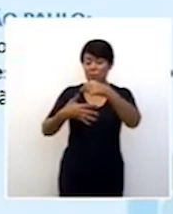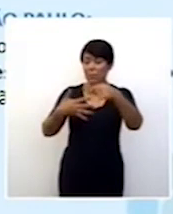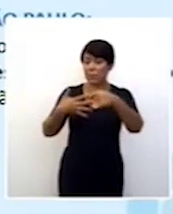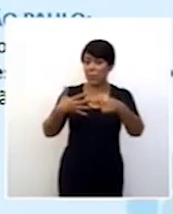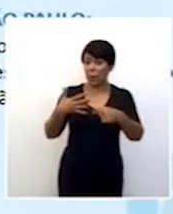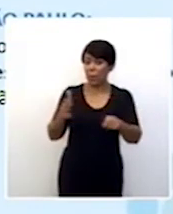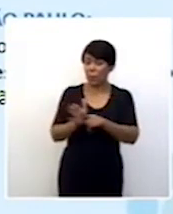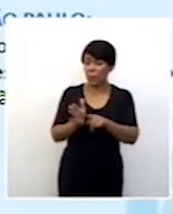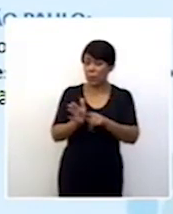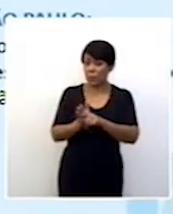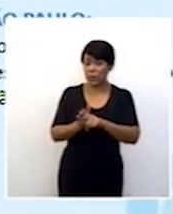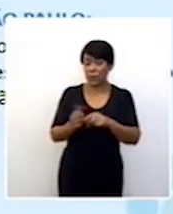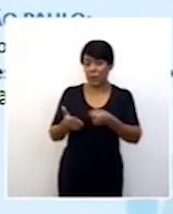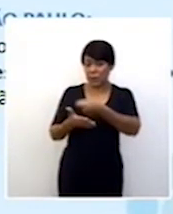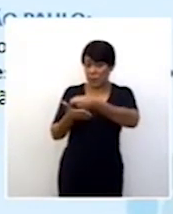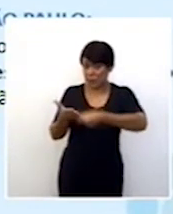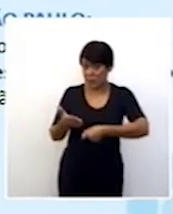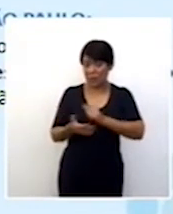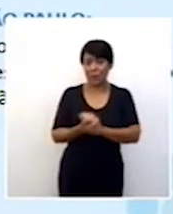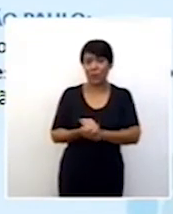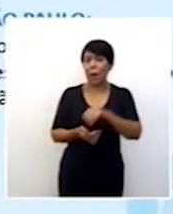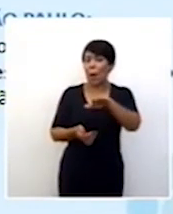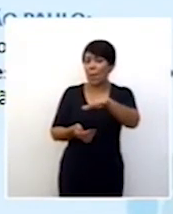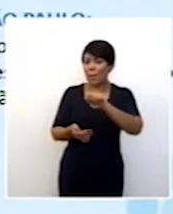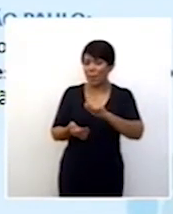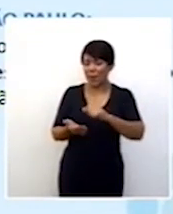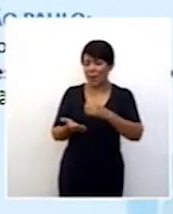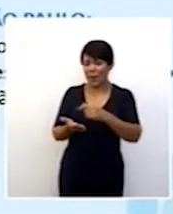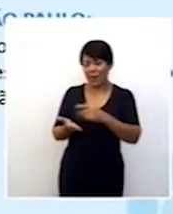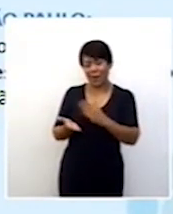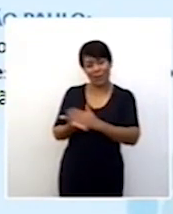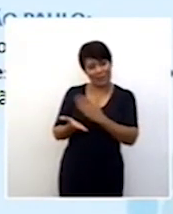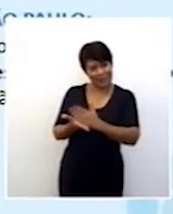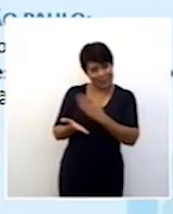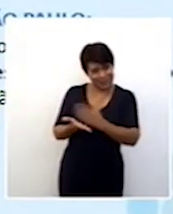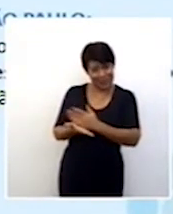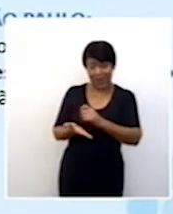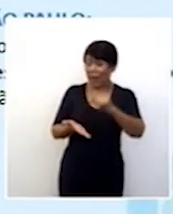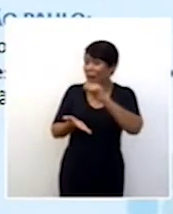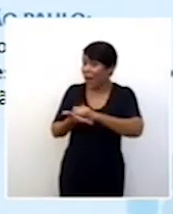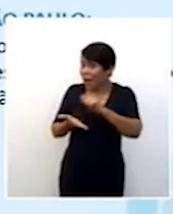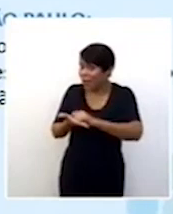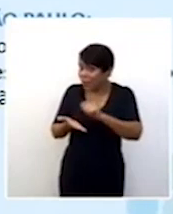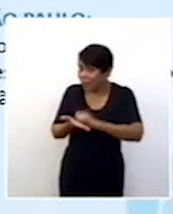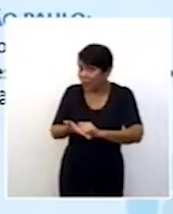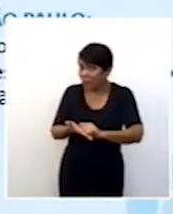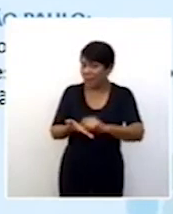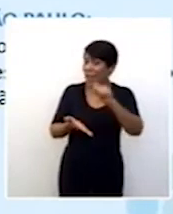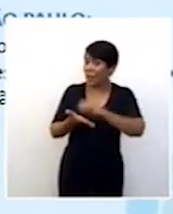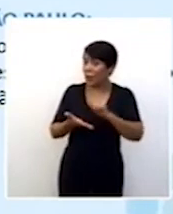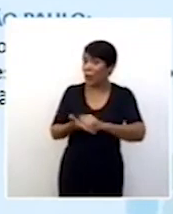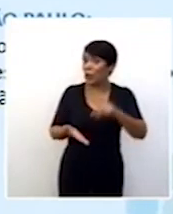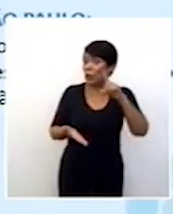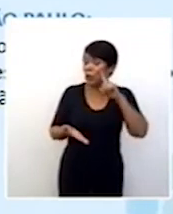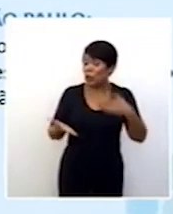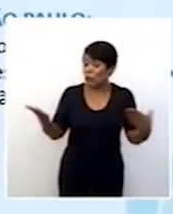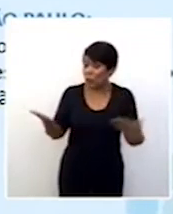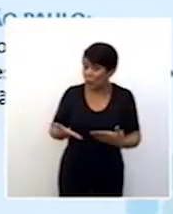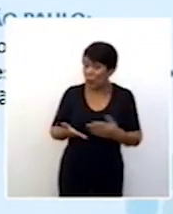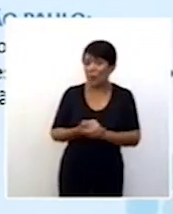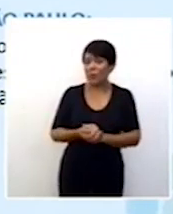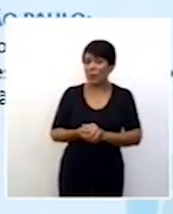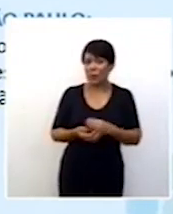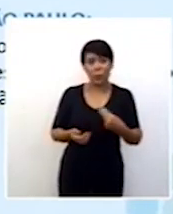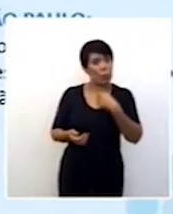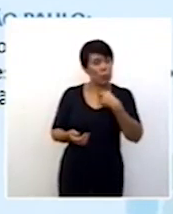do gênero. Não esqueçam, peguem seu caderno, não esqueçam de anotar, coloquem a data da aula, queridos alunos, não esqueçam de fazer tudo